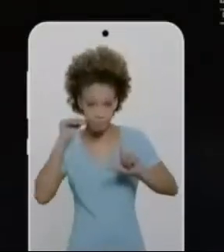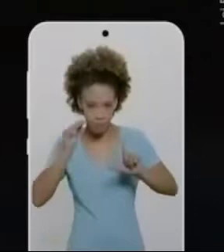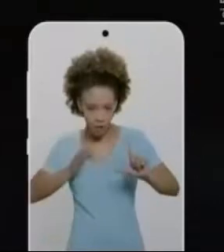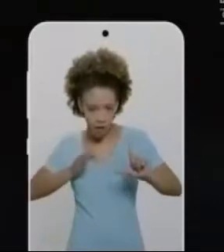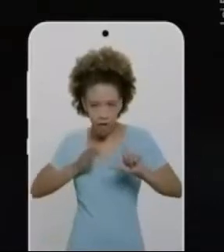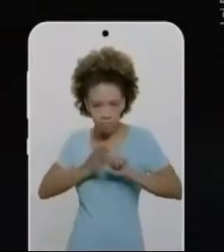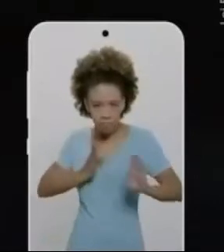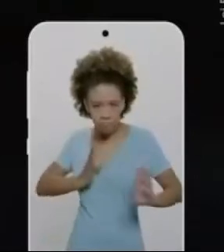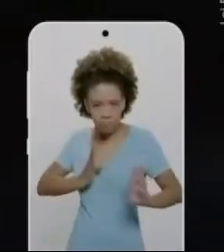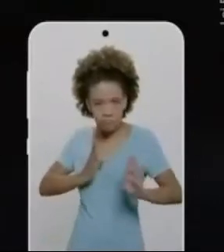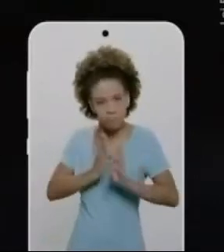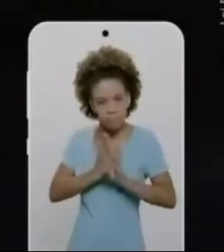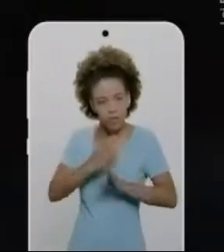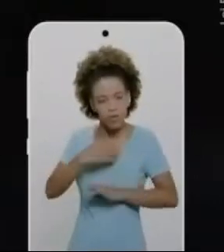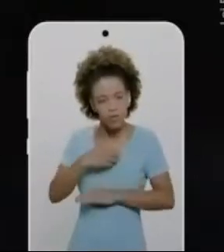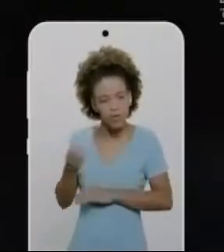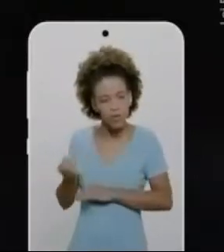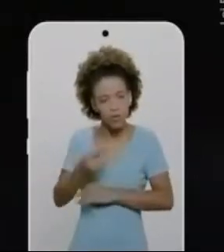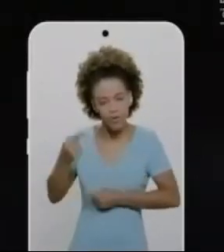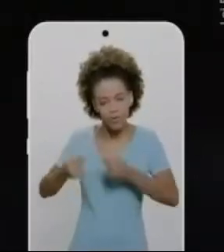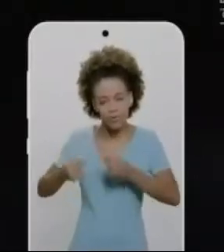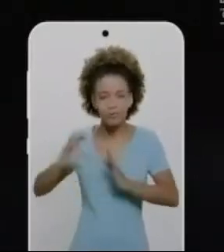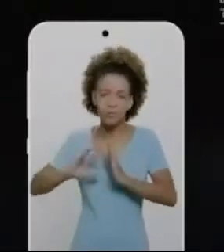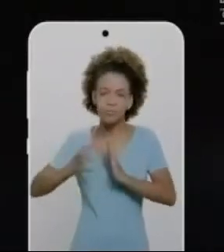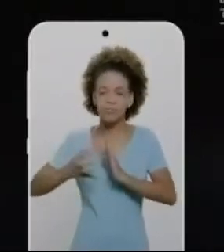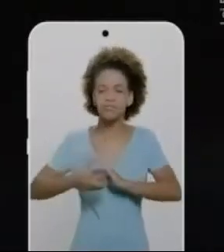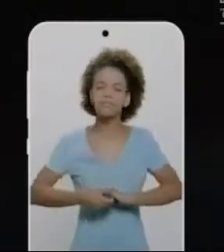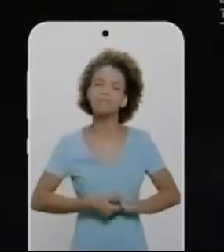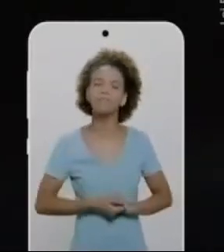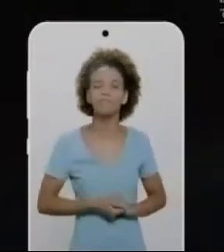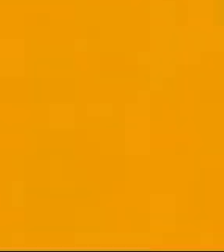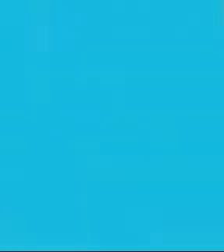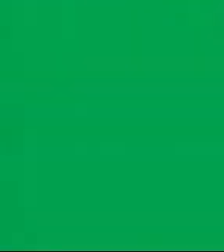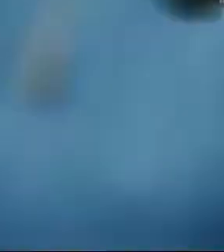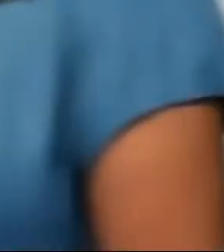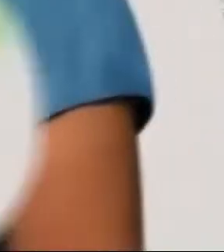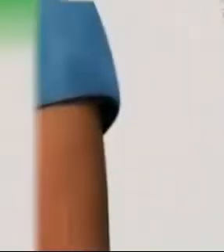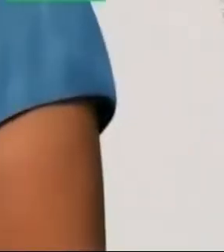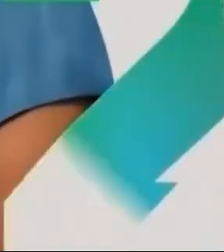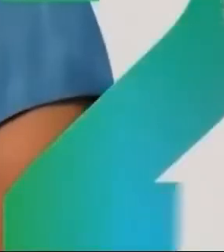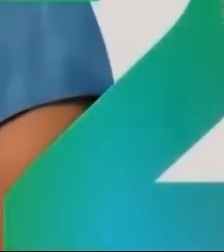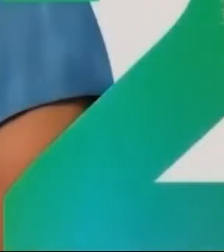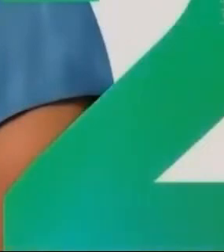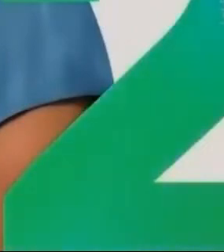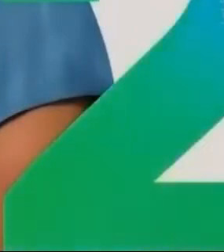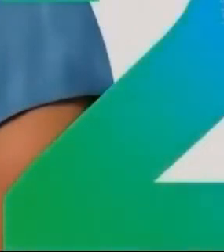.com.br. Acesse e descubra um novo jeito de ver e debater política.